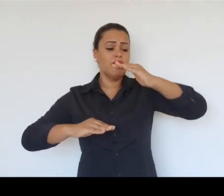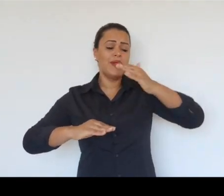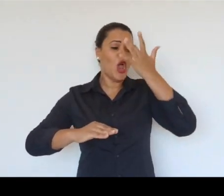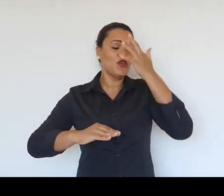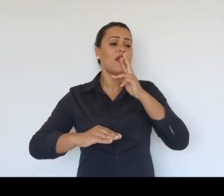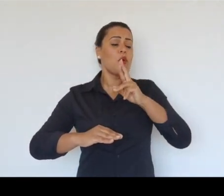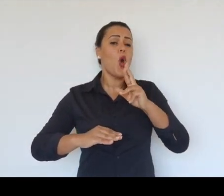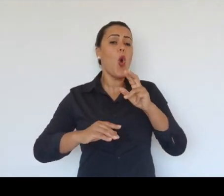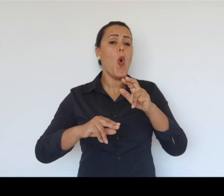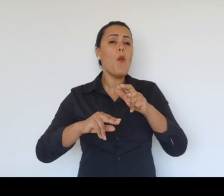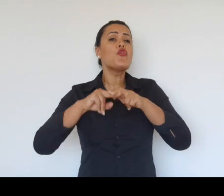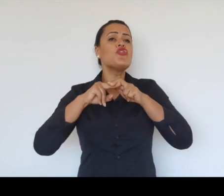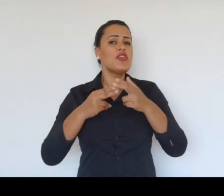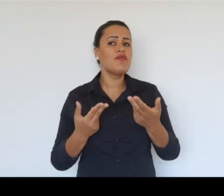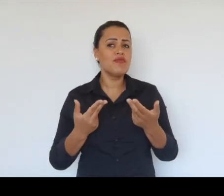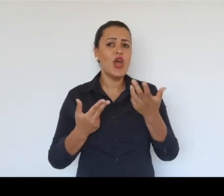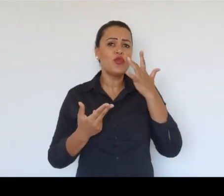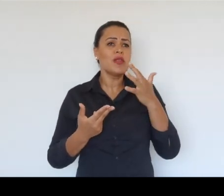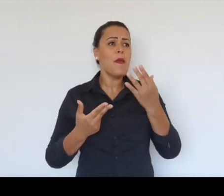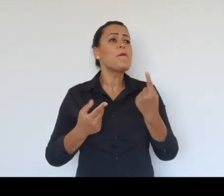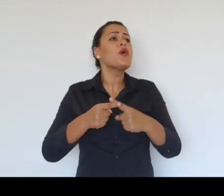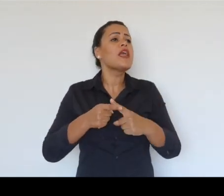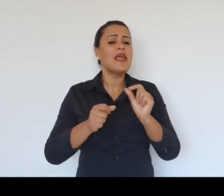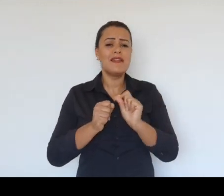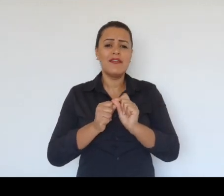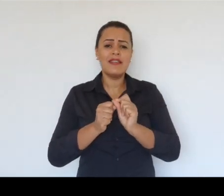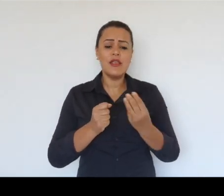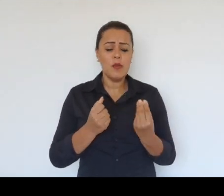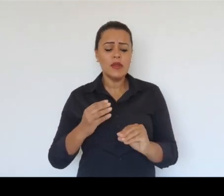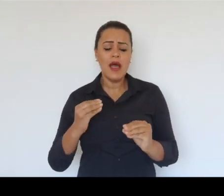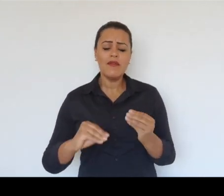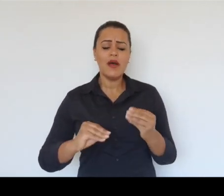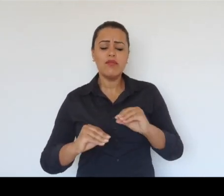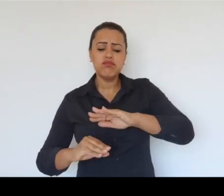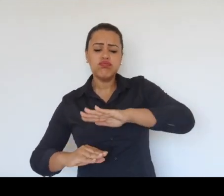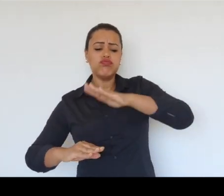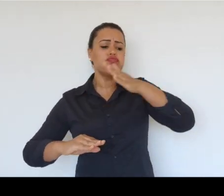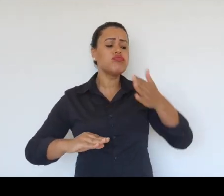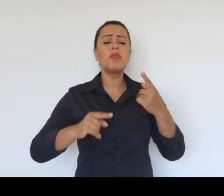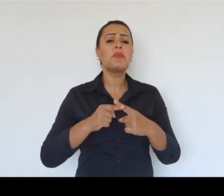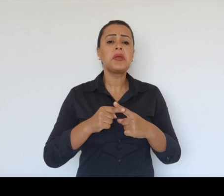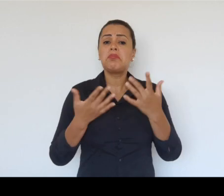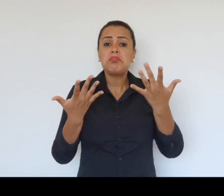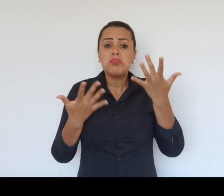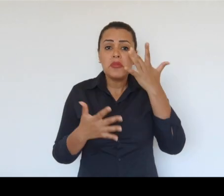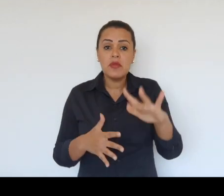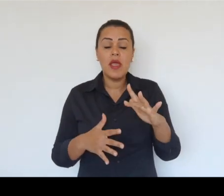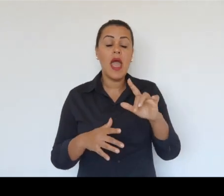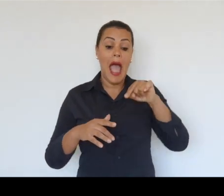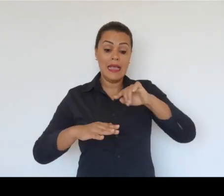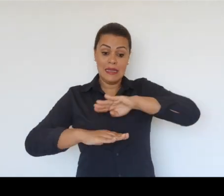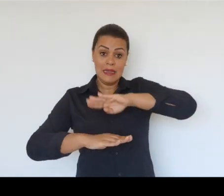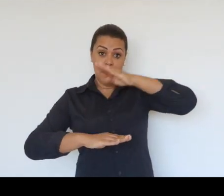responder, mas é o que a gente tenta compreender. A grande particularidade do Morro do Ouro